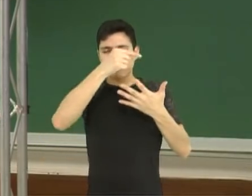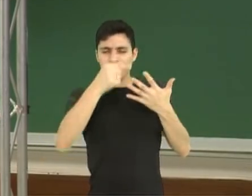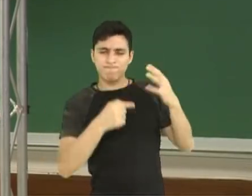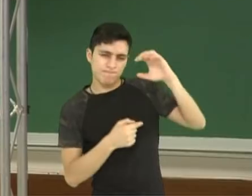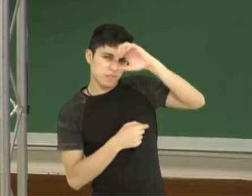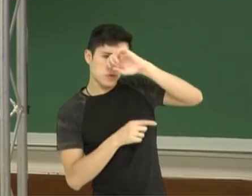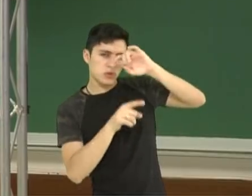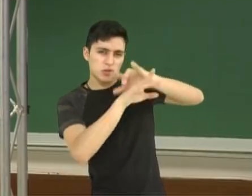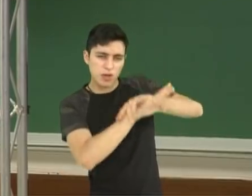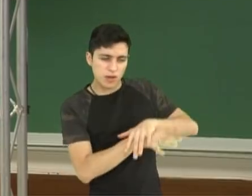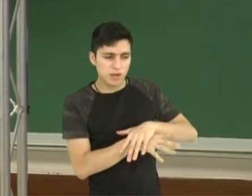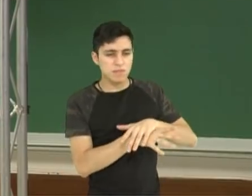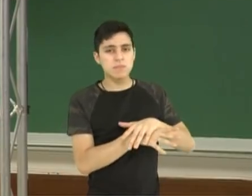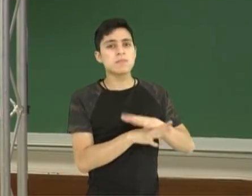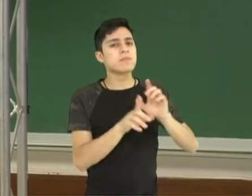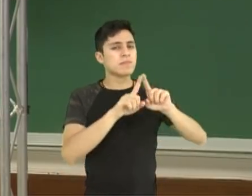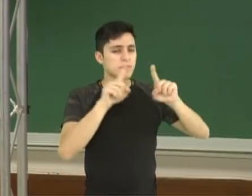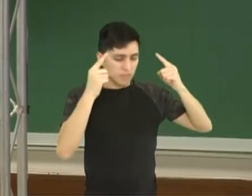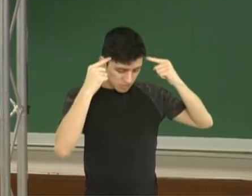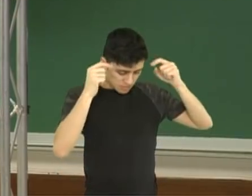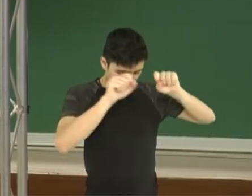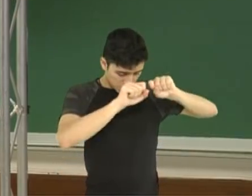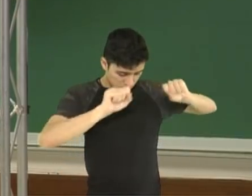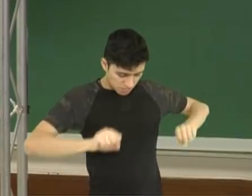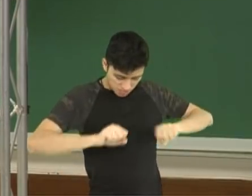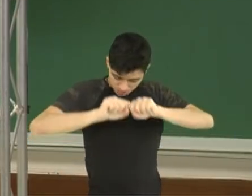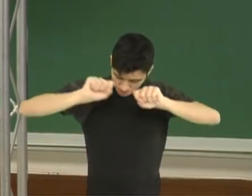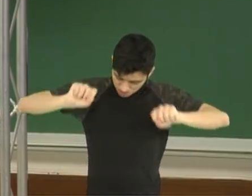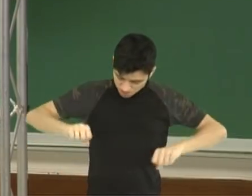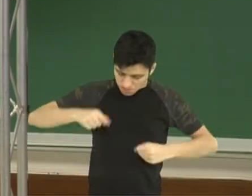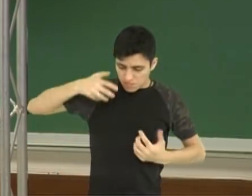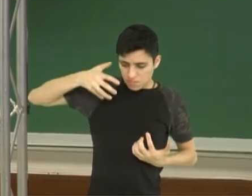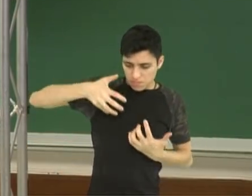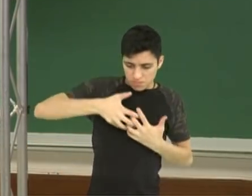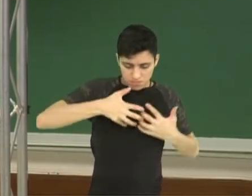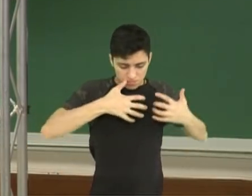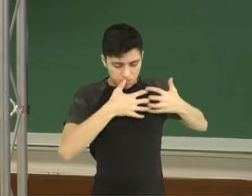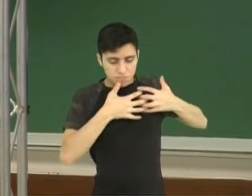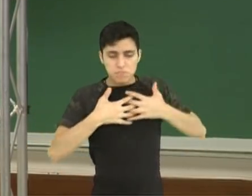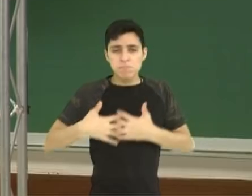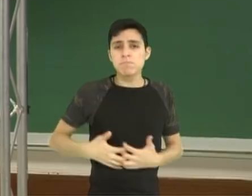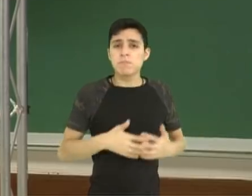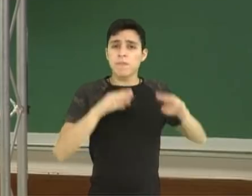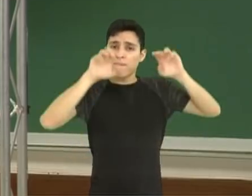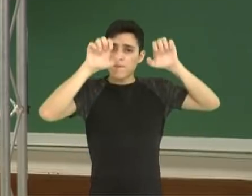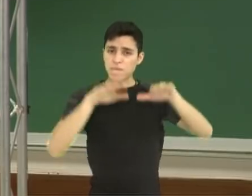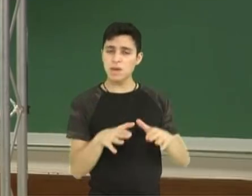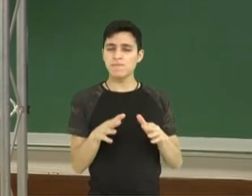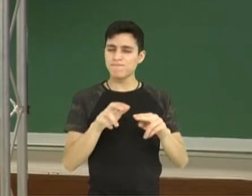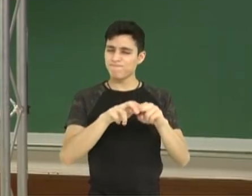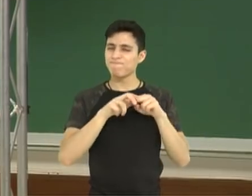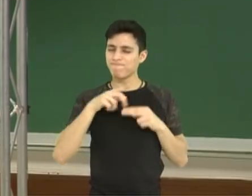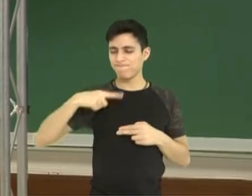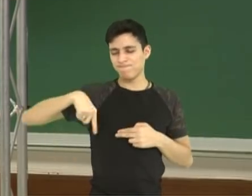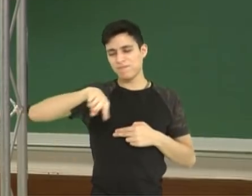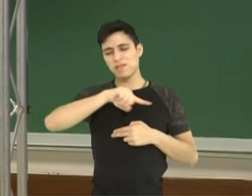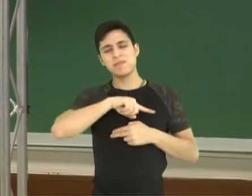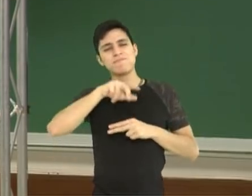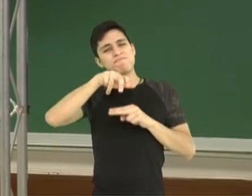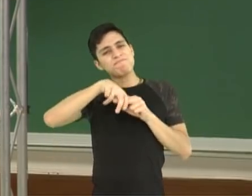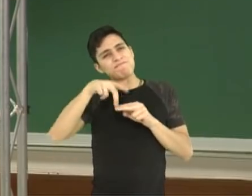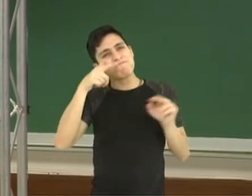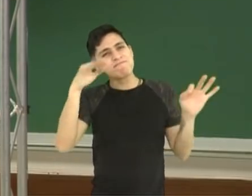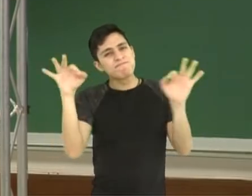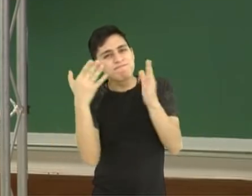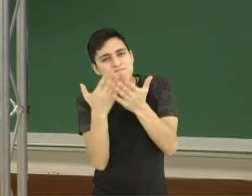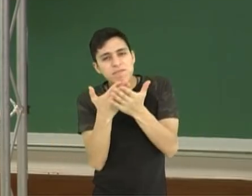que eles trabalham em conjunto para o funcionamento, para o nosso bem-estar, para a gente estar aqui assistindo essa aula, brincando,